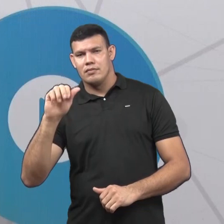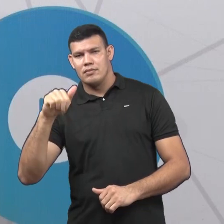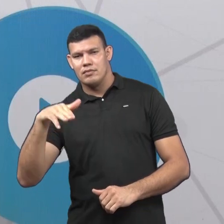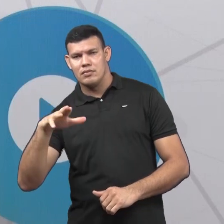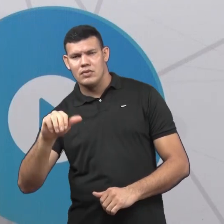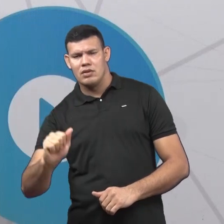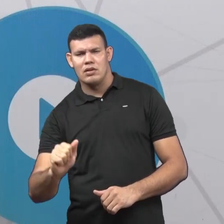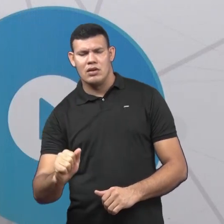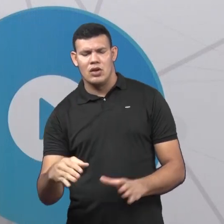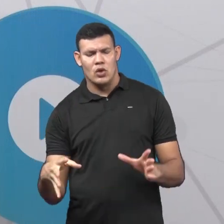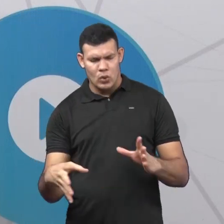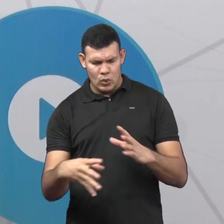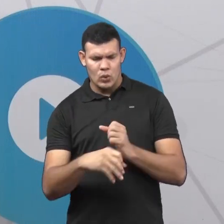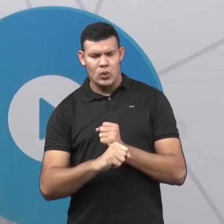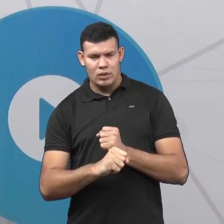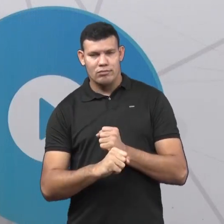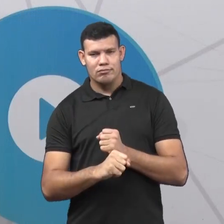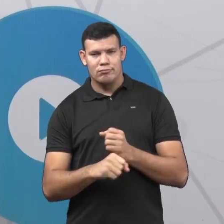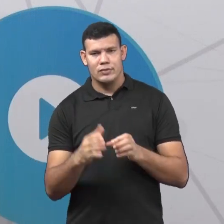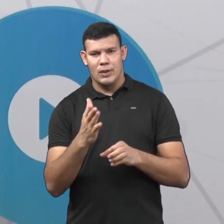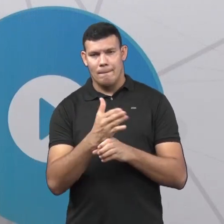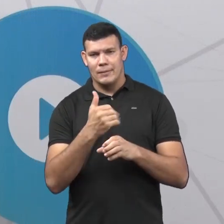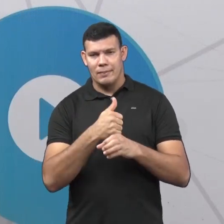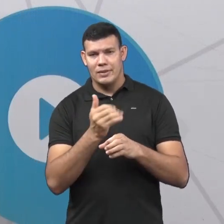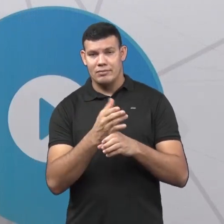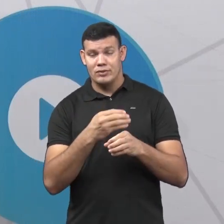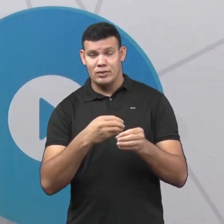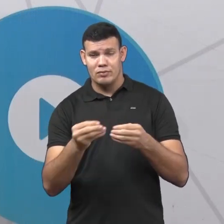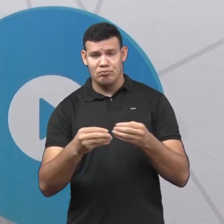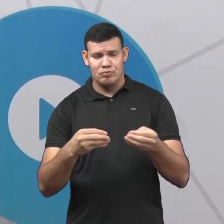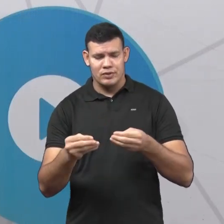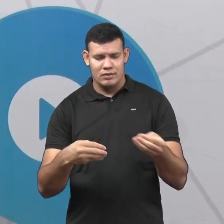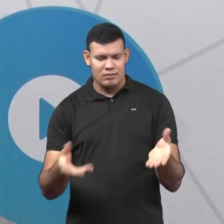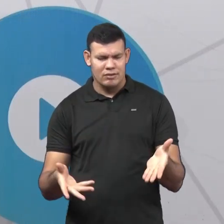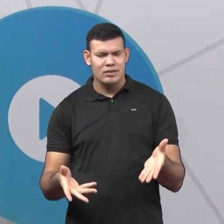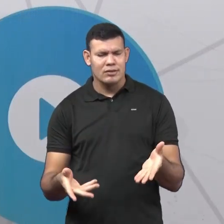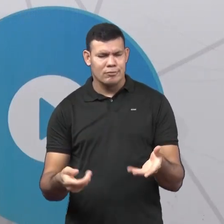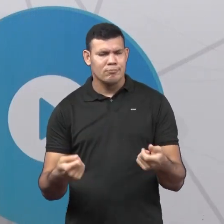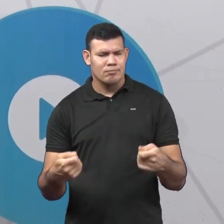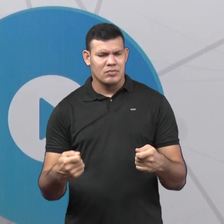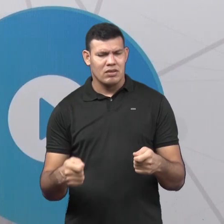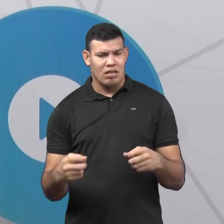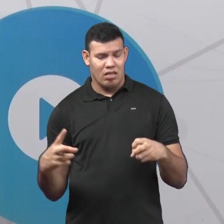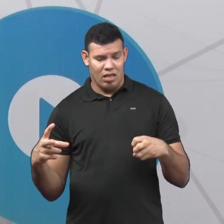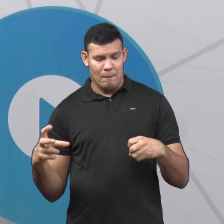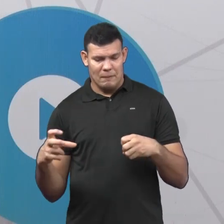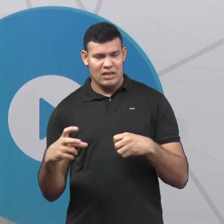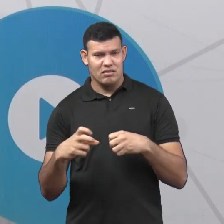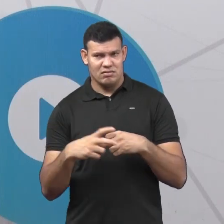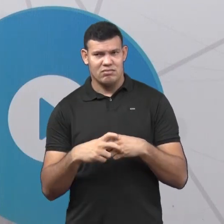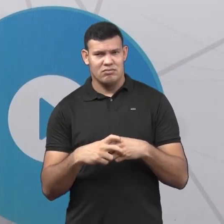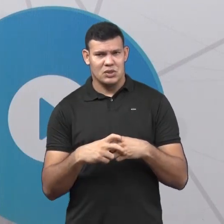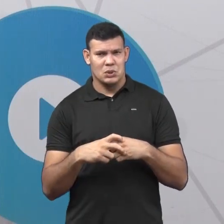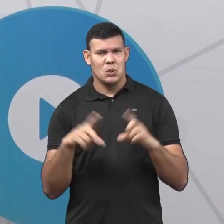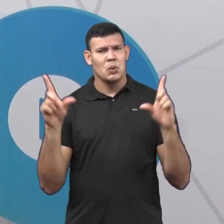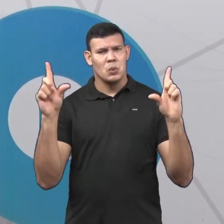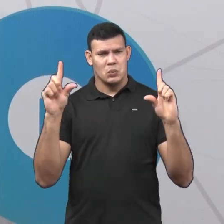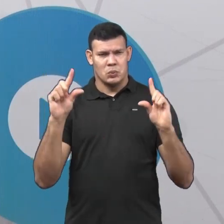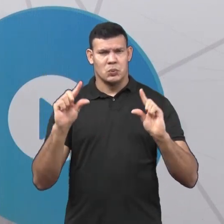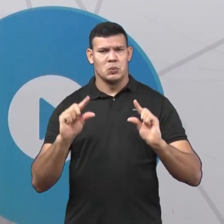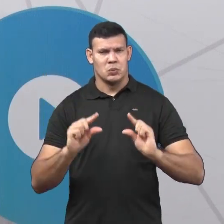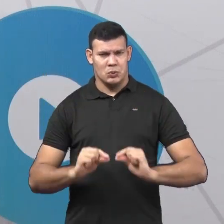quantidade de plaquetas presente no nosso corpo. Por quê? Porque é comum em processos infecciosos o número de